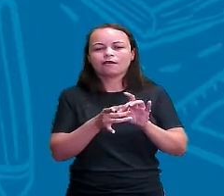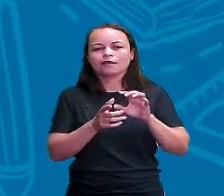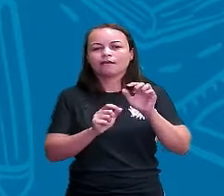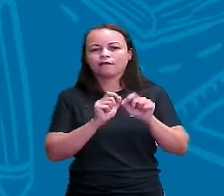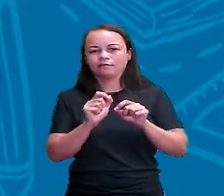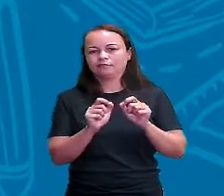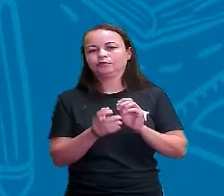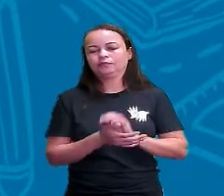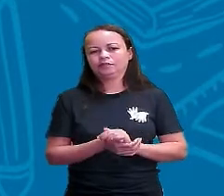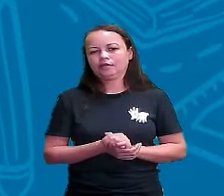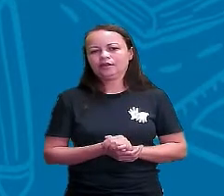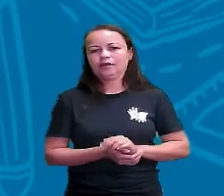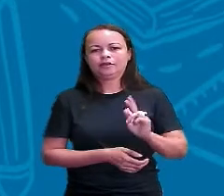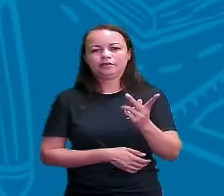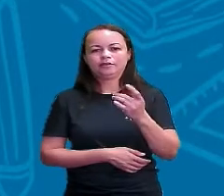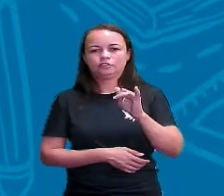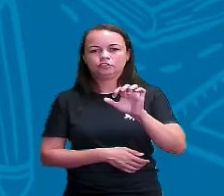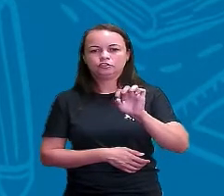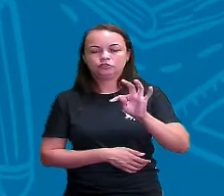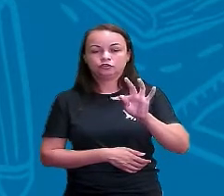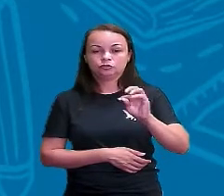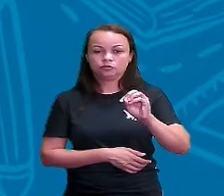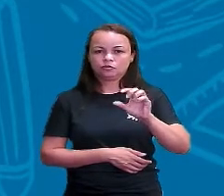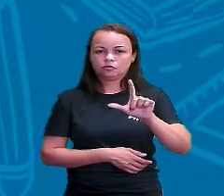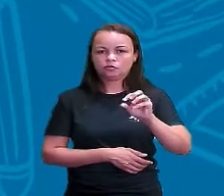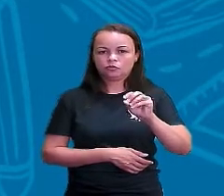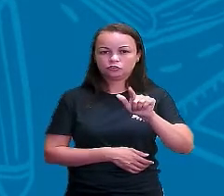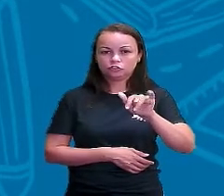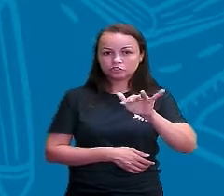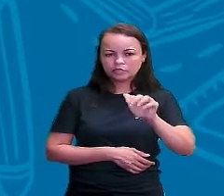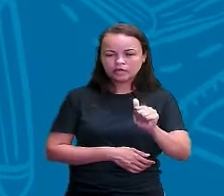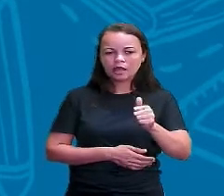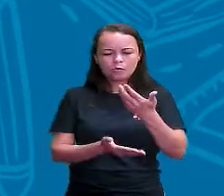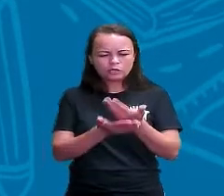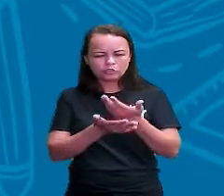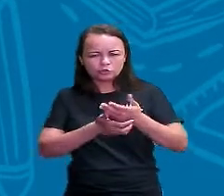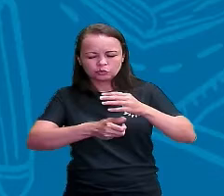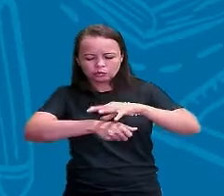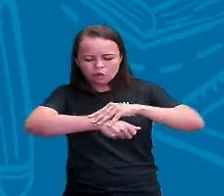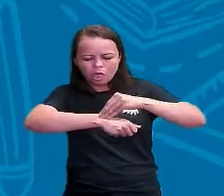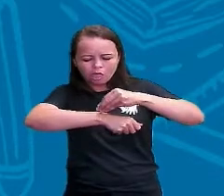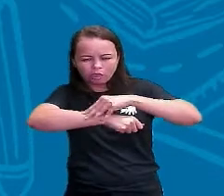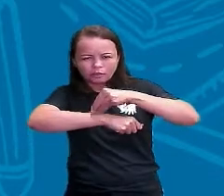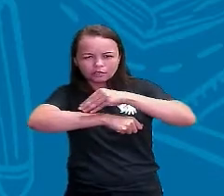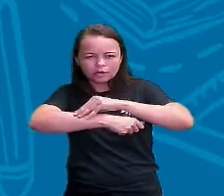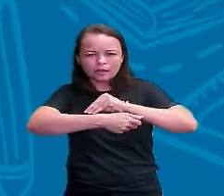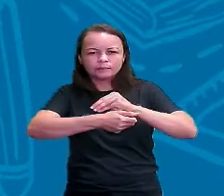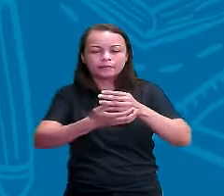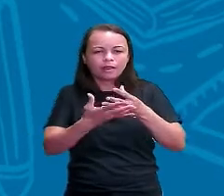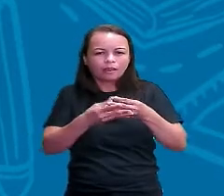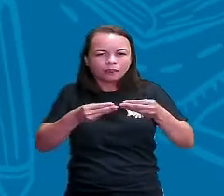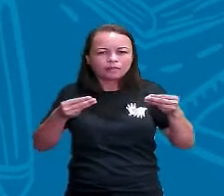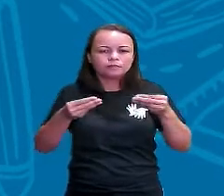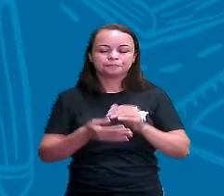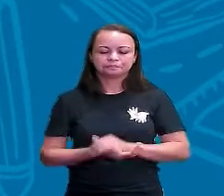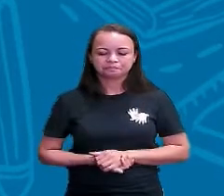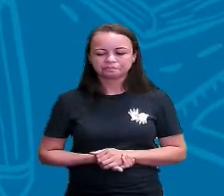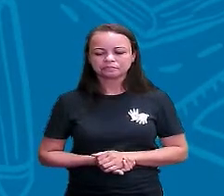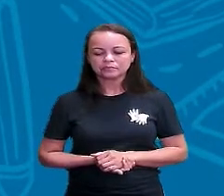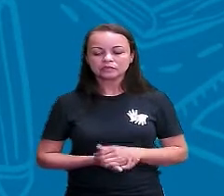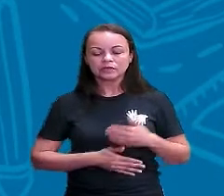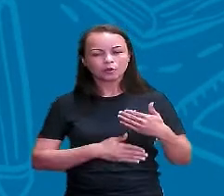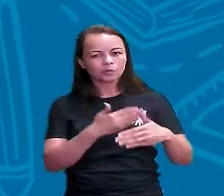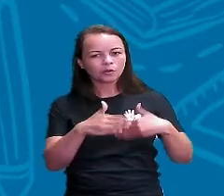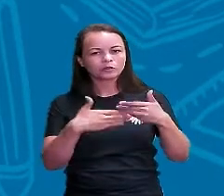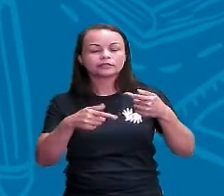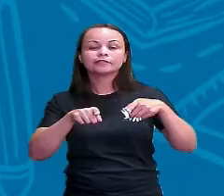A histologia, né? O estudo do tecido, né? Tecido muscular liso. E ali, ó, tem a ver também com o